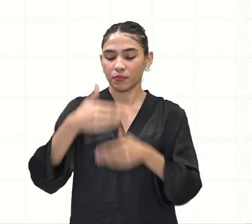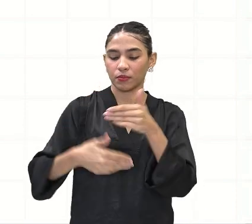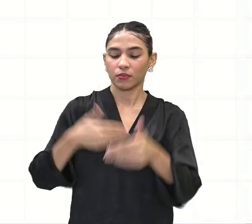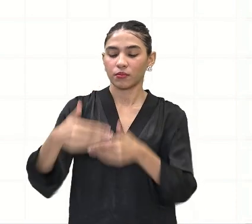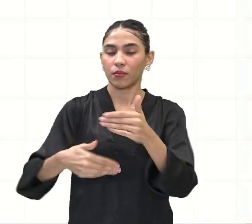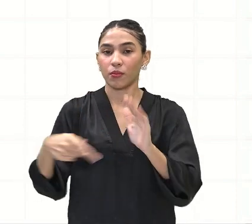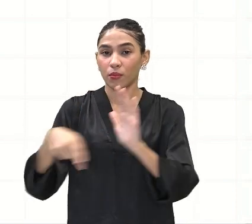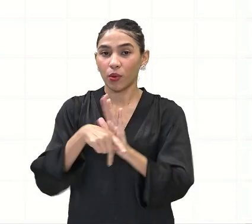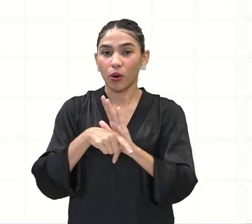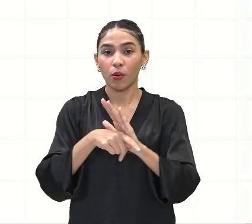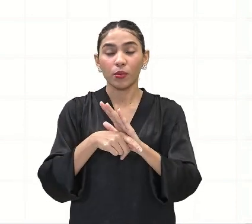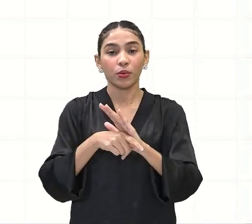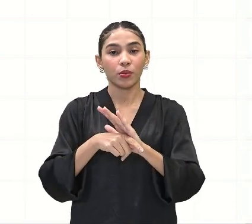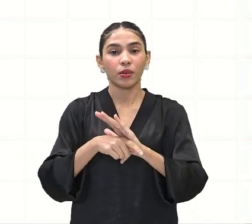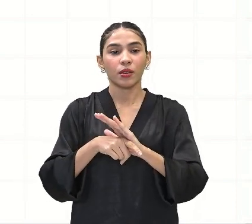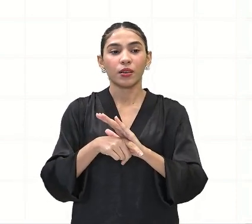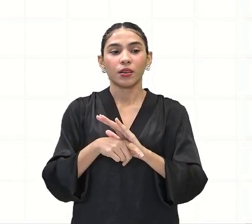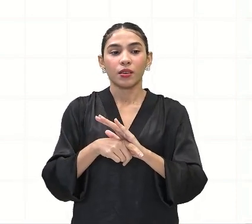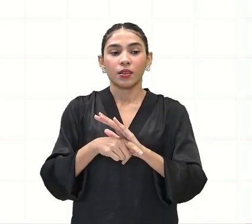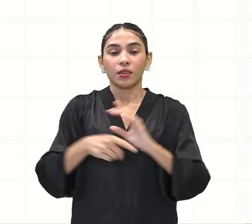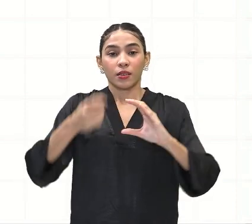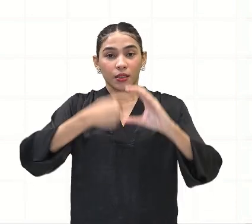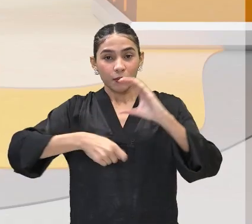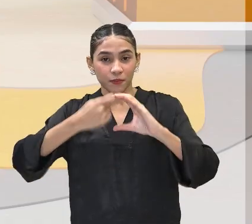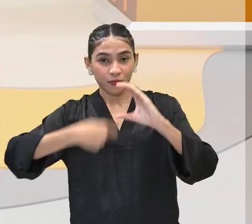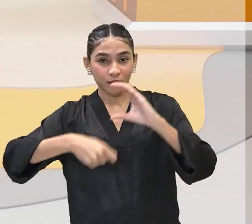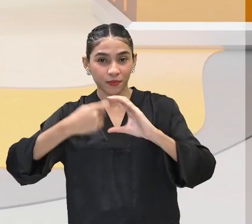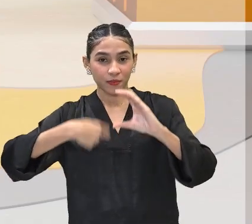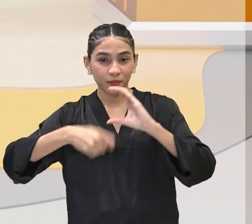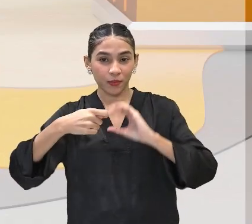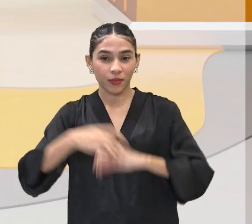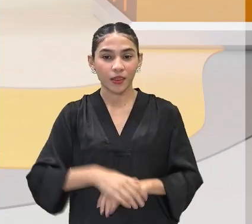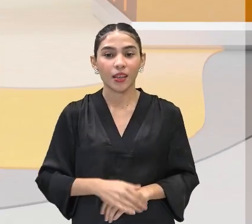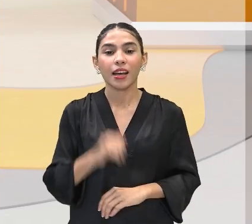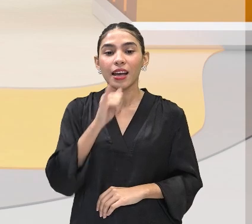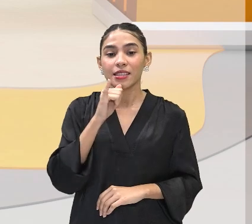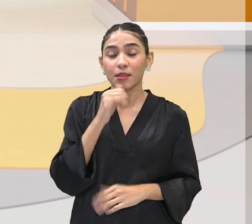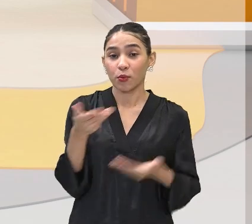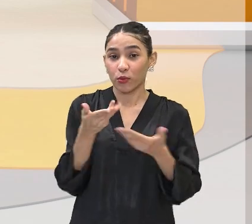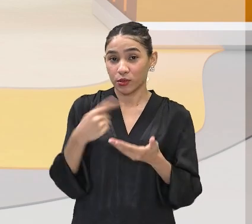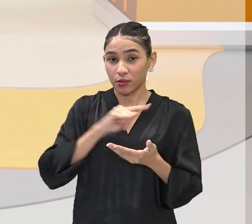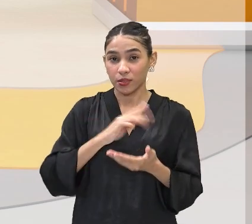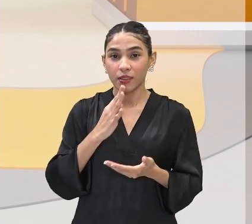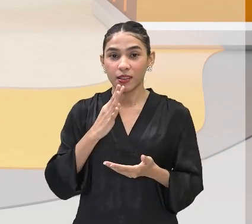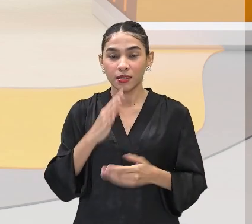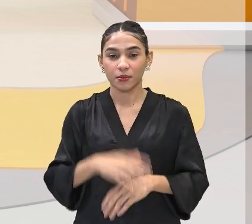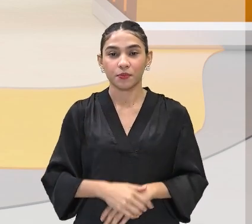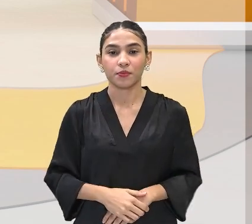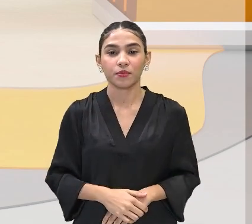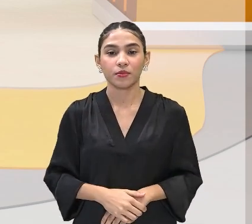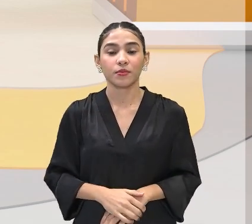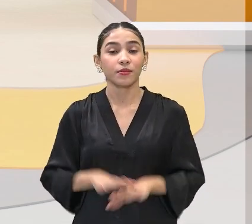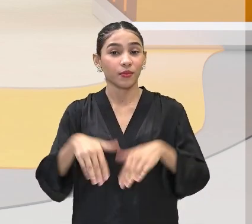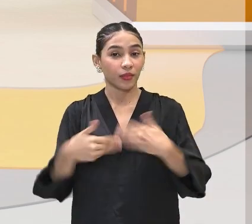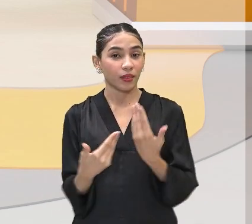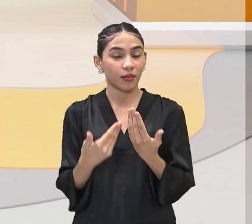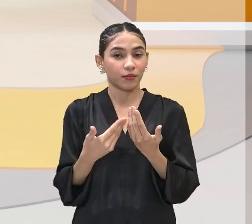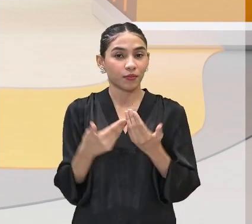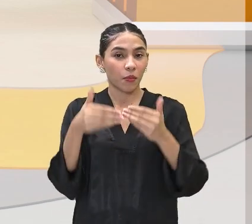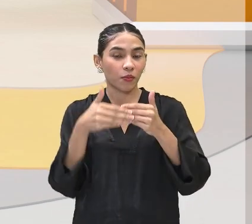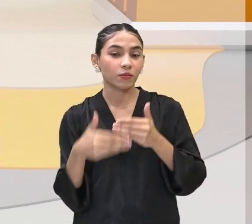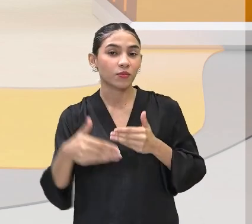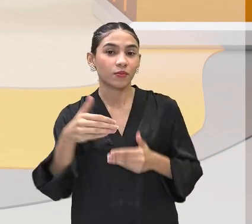do capitalismo, tal como a gente conhece hoje. E, para